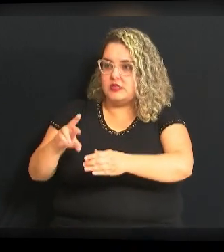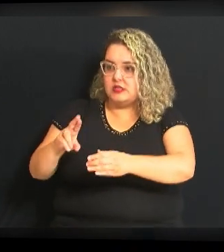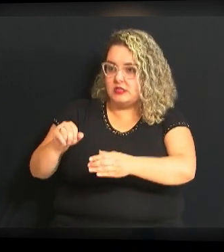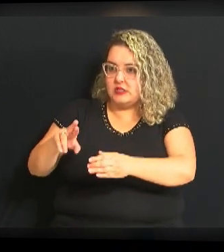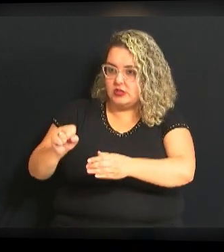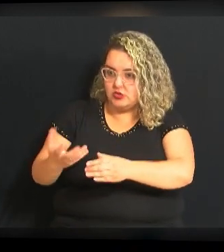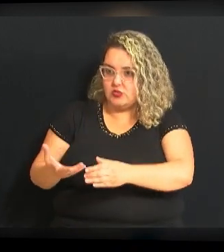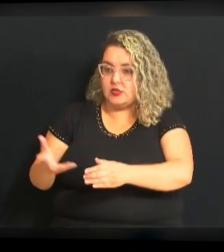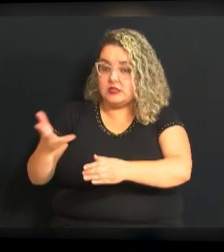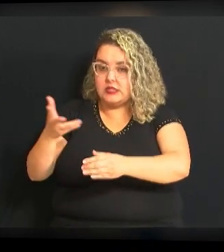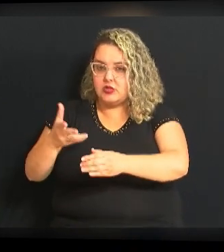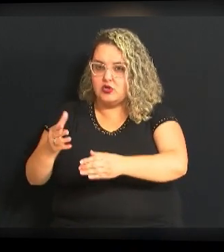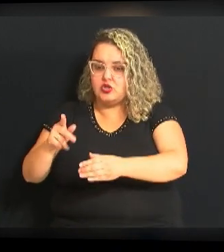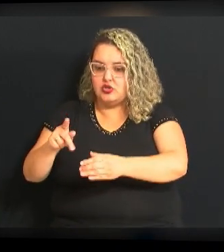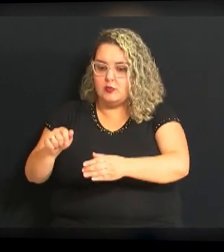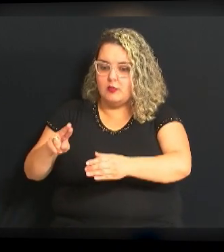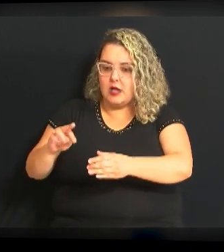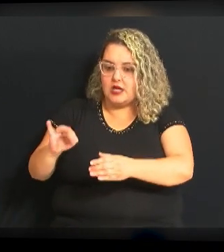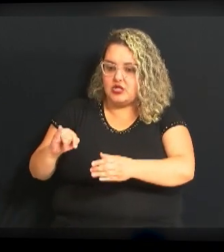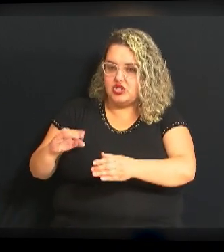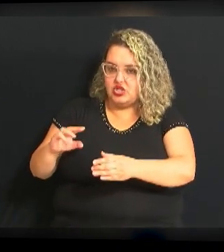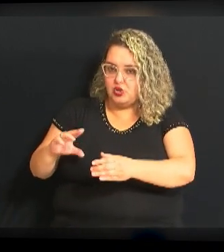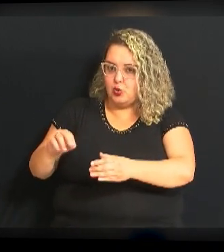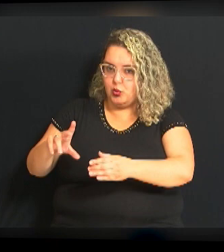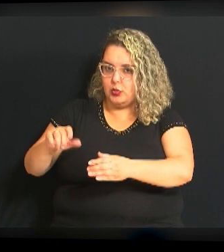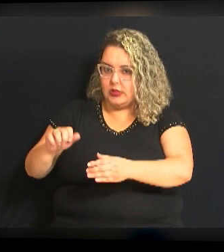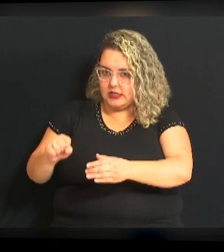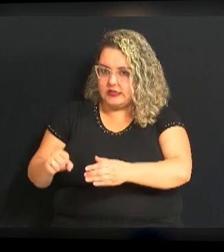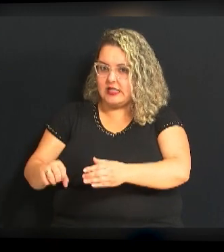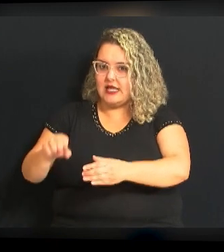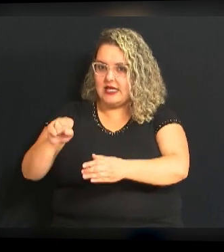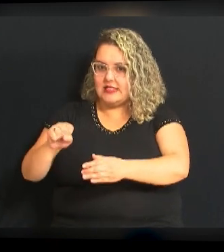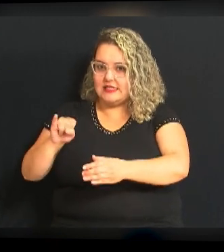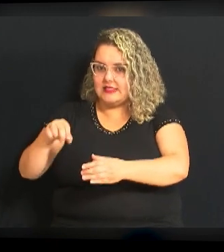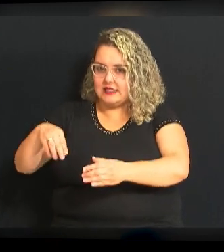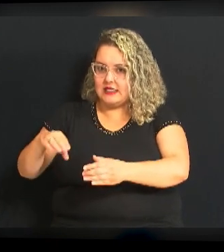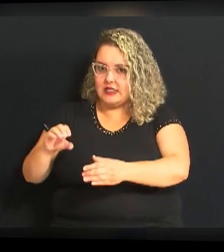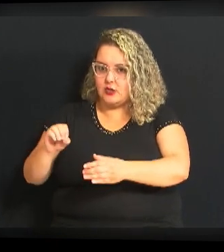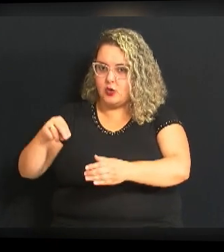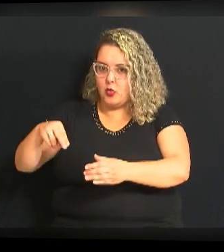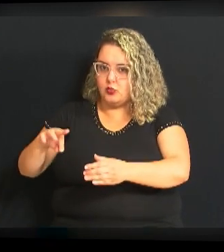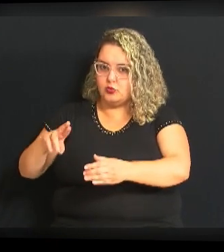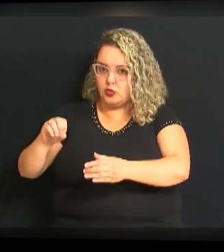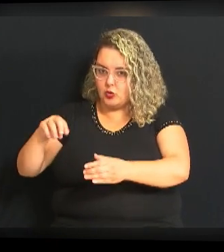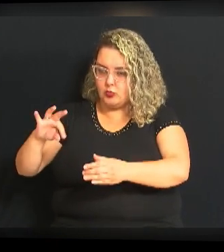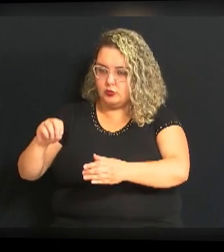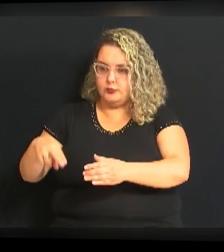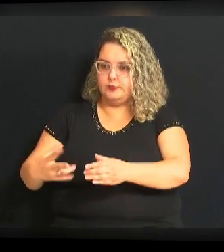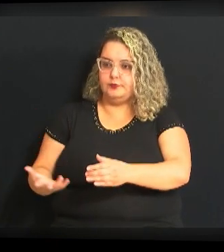partículas síncrotron, que foi inaugurado há alguns anos, e ele é uma